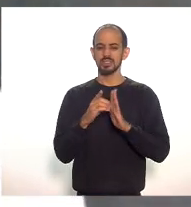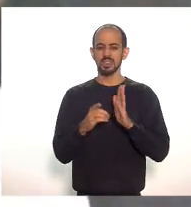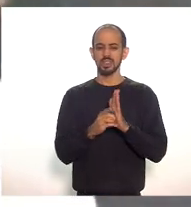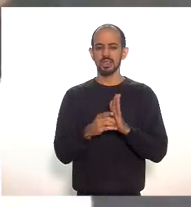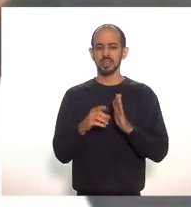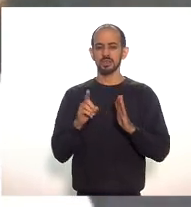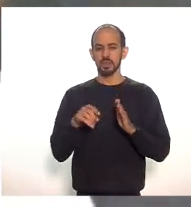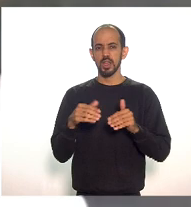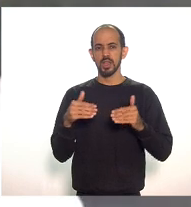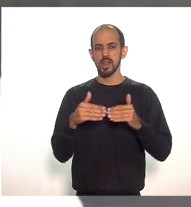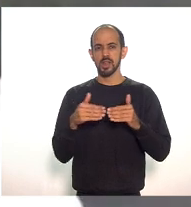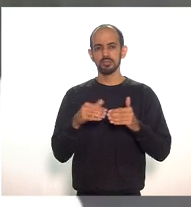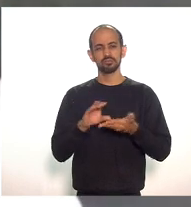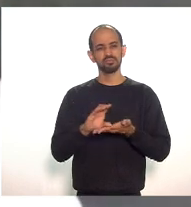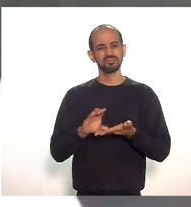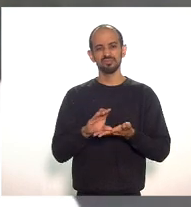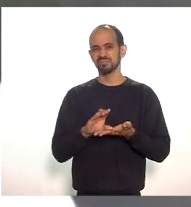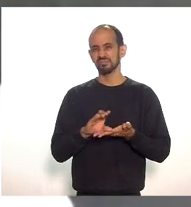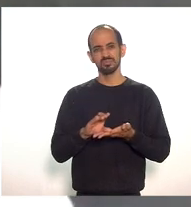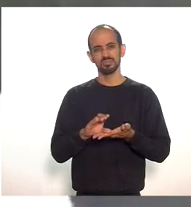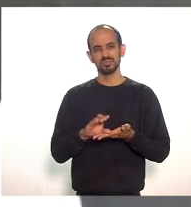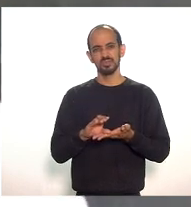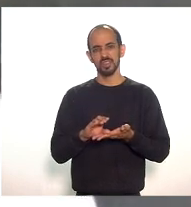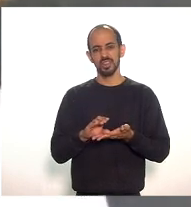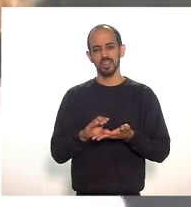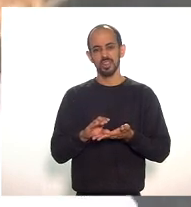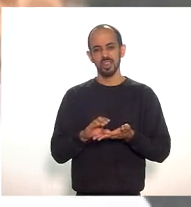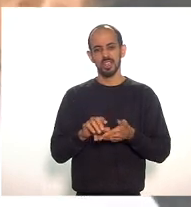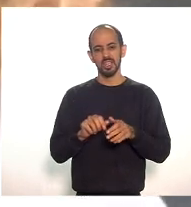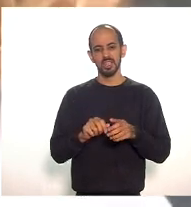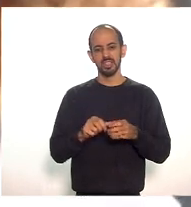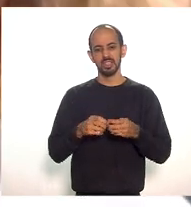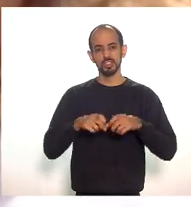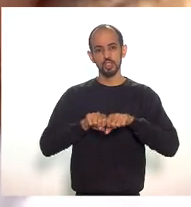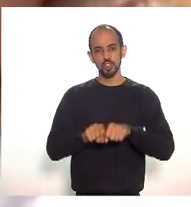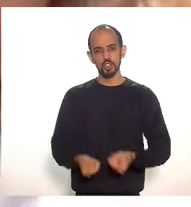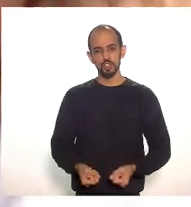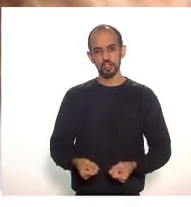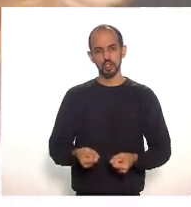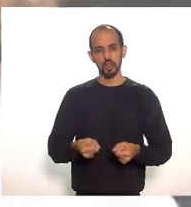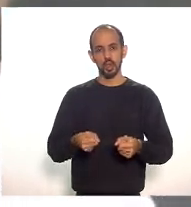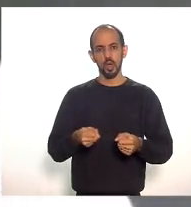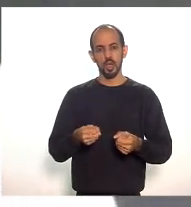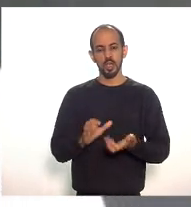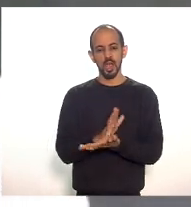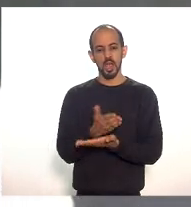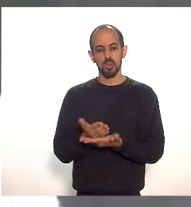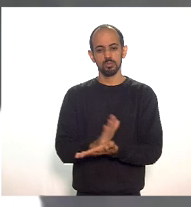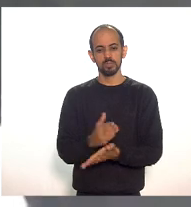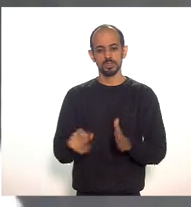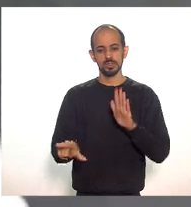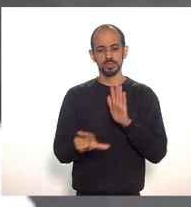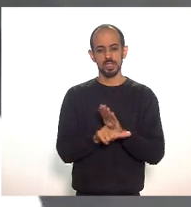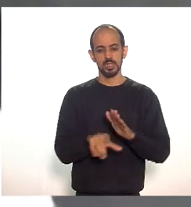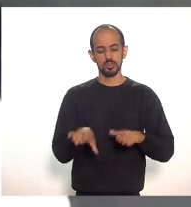inconstitucional ele é desfaz né vai por cima de algumas legislações estaduais já previstas